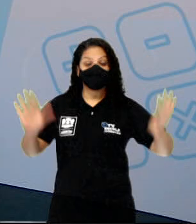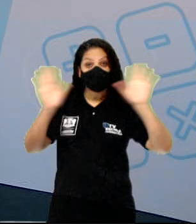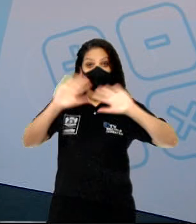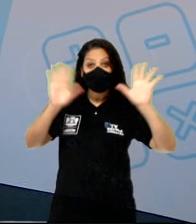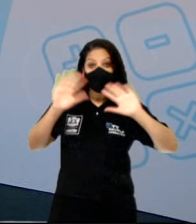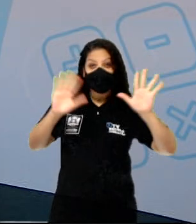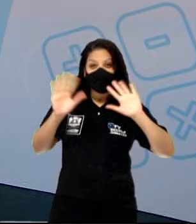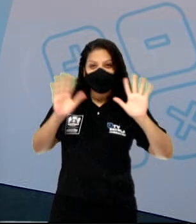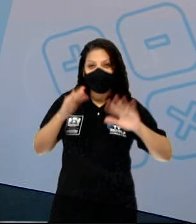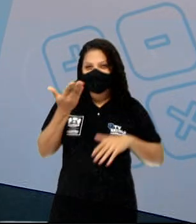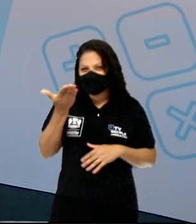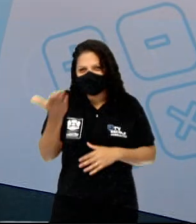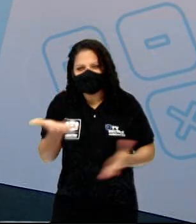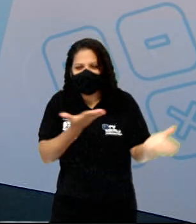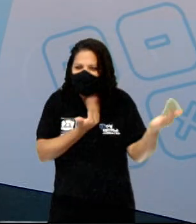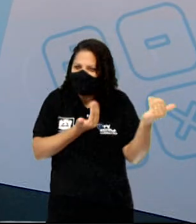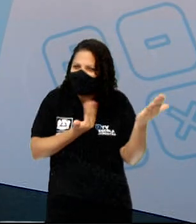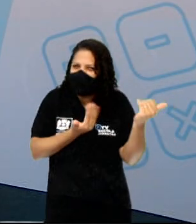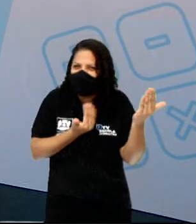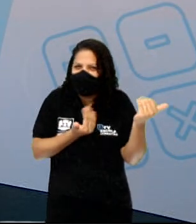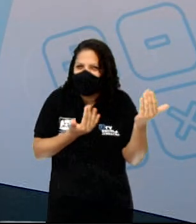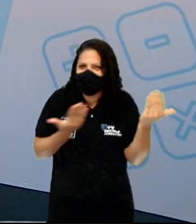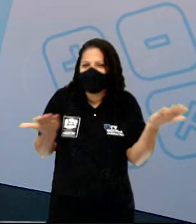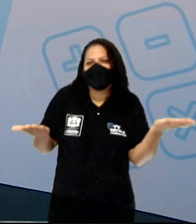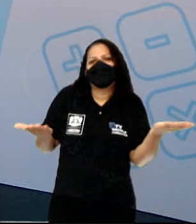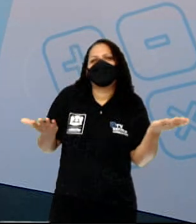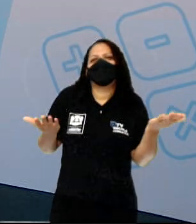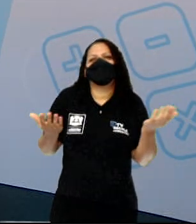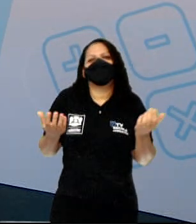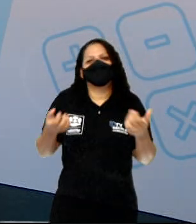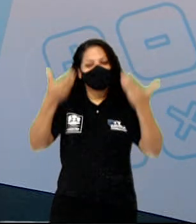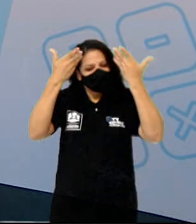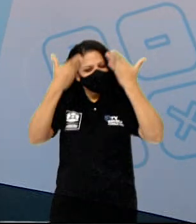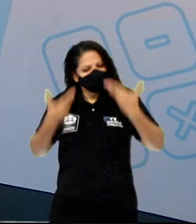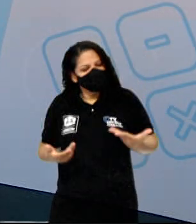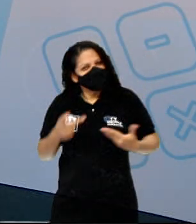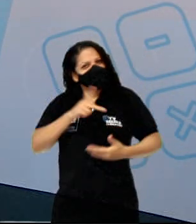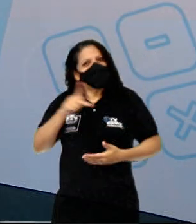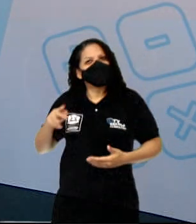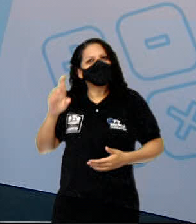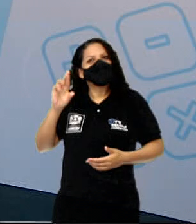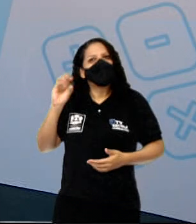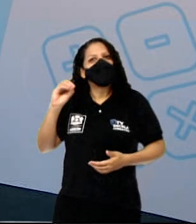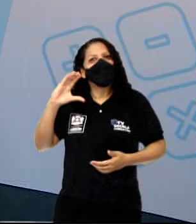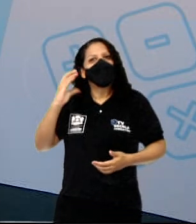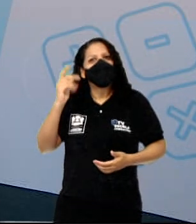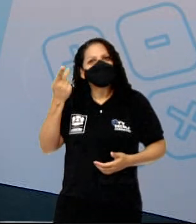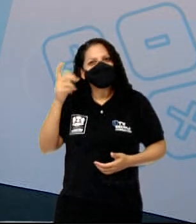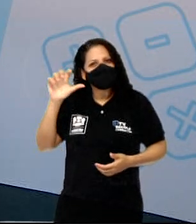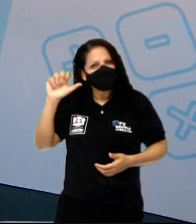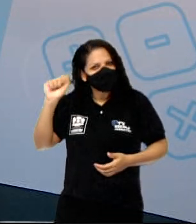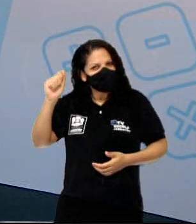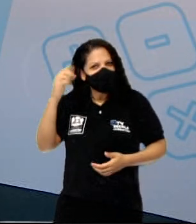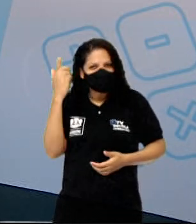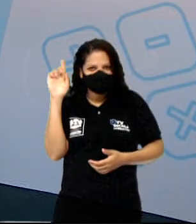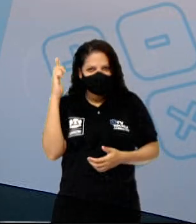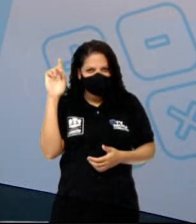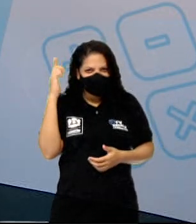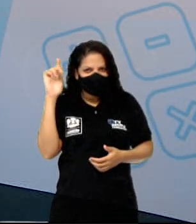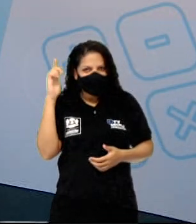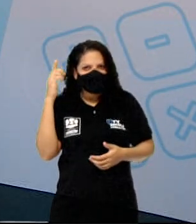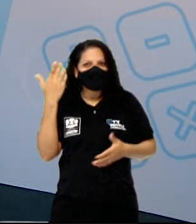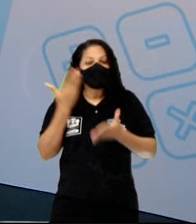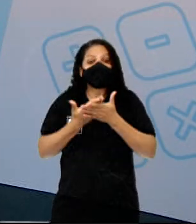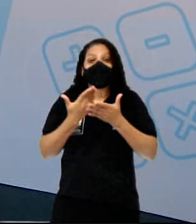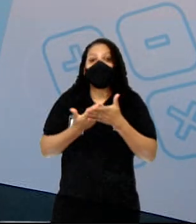Alô você meu jovem, alô você minha jovem, olha quem chegou, professor Rocha de Geografia. E a aula de hoje eu